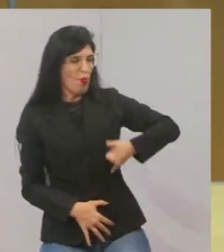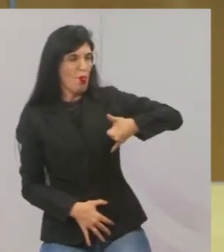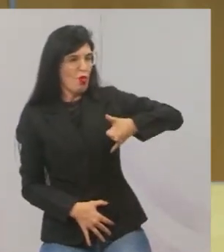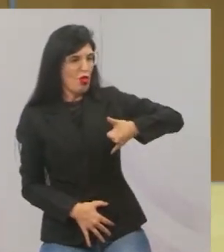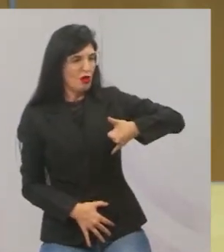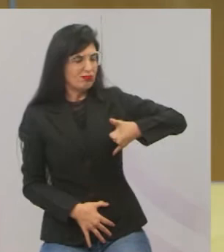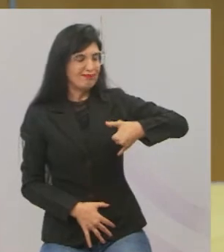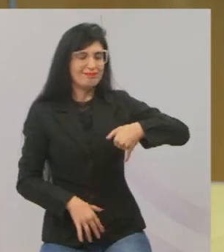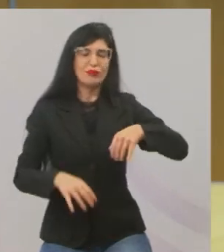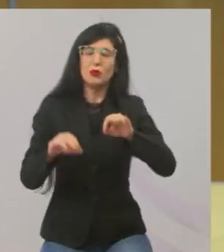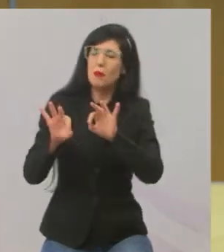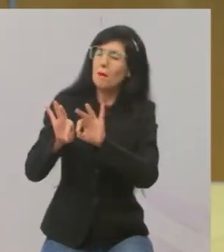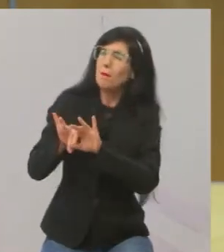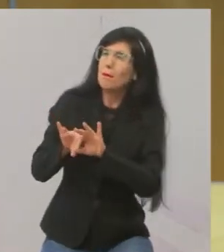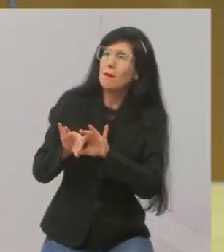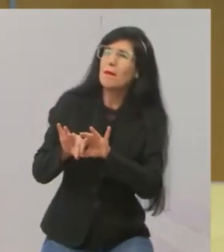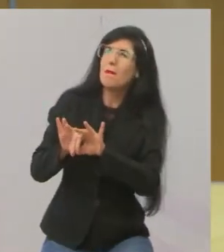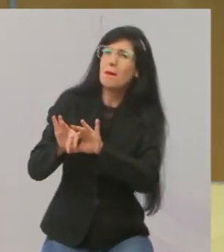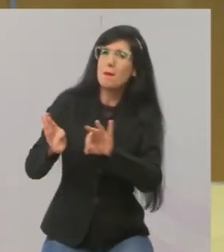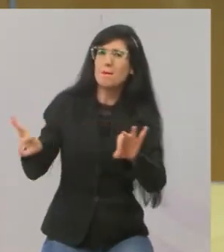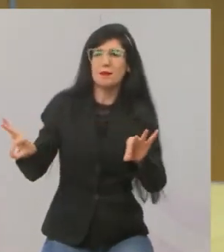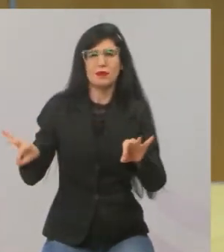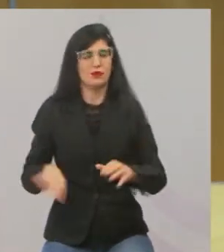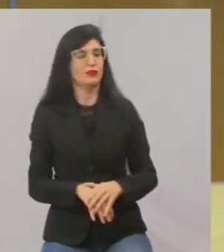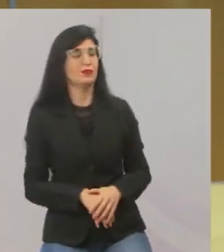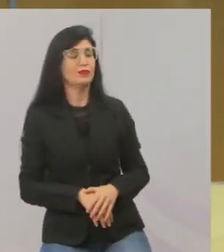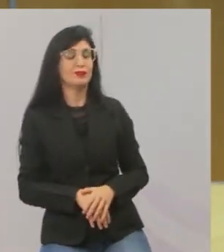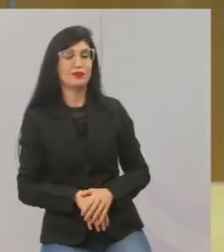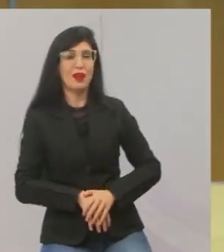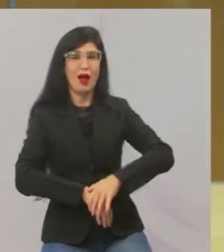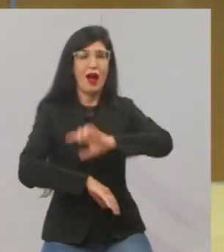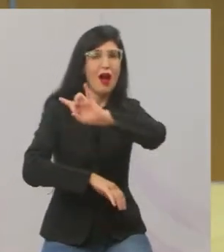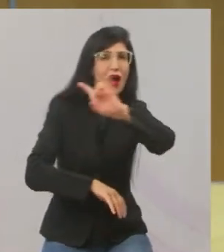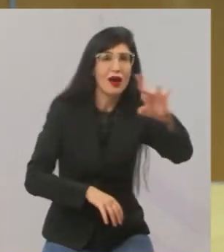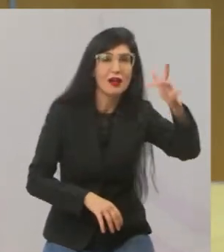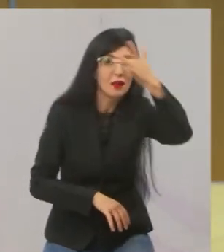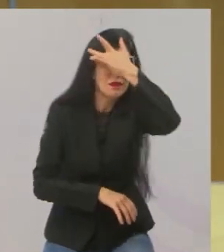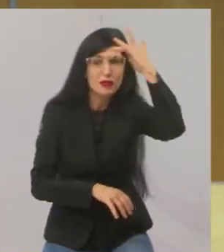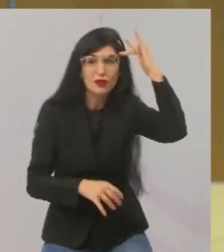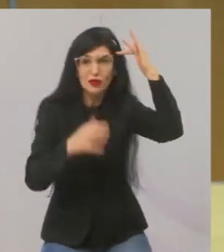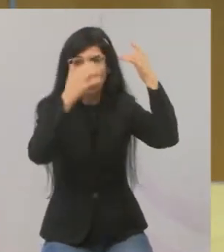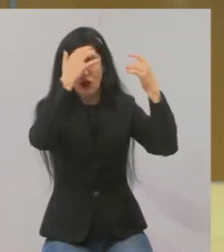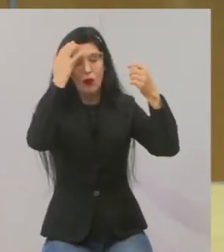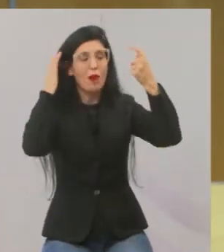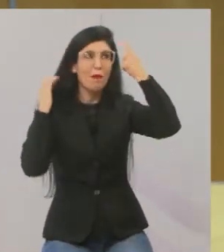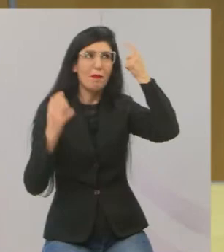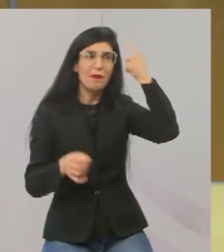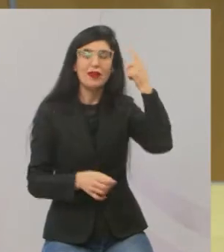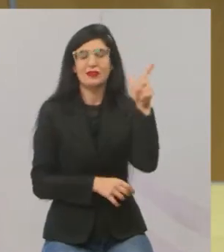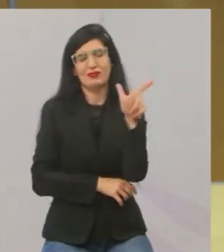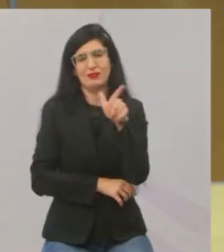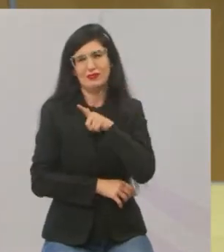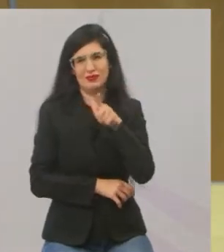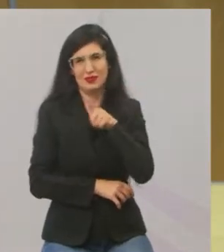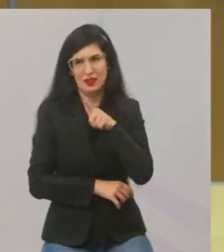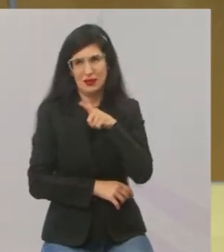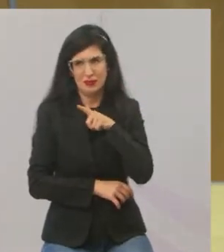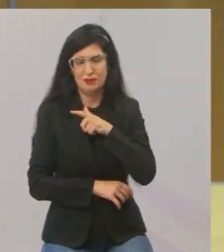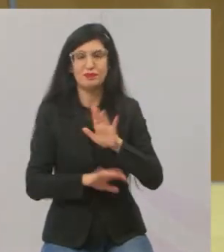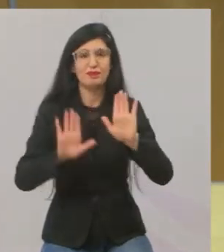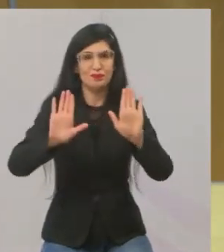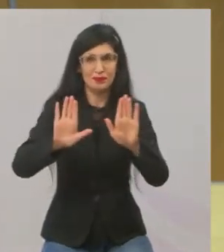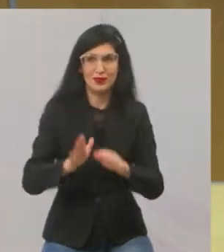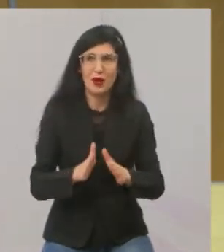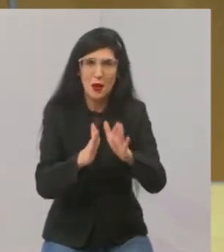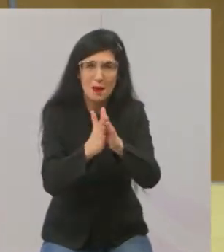por nós, que é juiz meu, seu, de você que está em casa. Eu vou explicar por quê. Quem tem uma Bíblia,